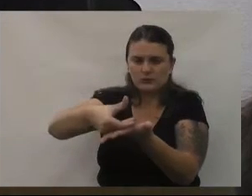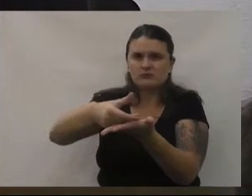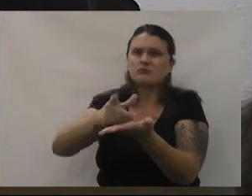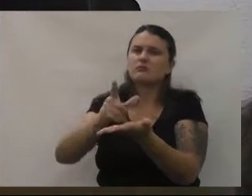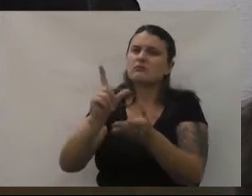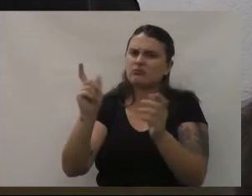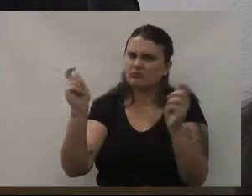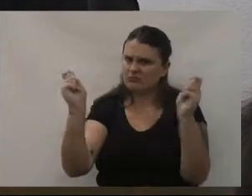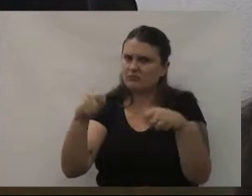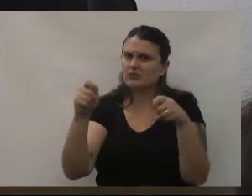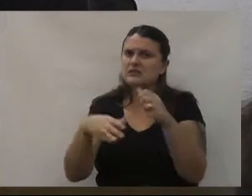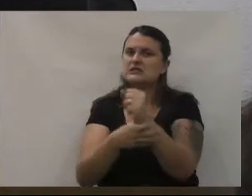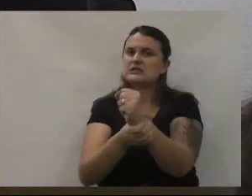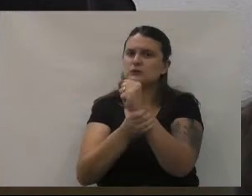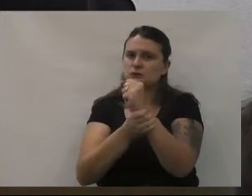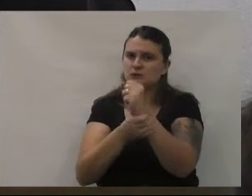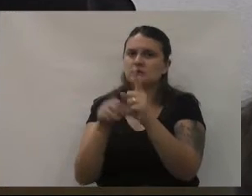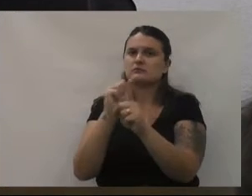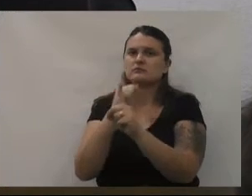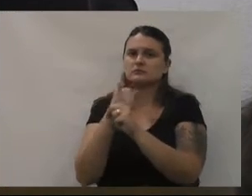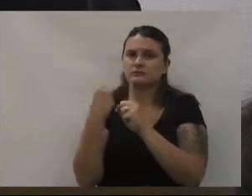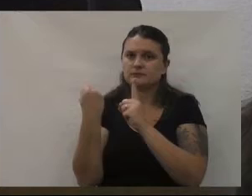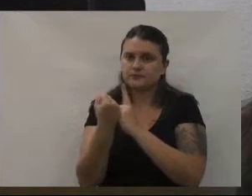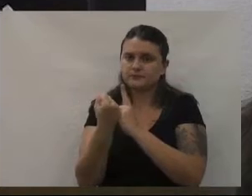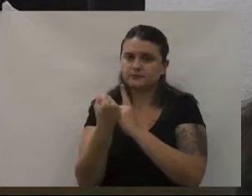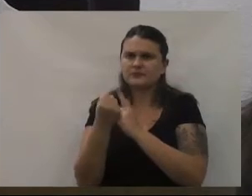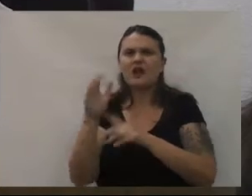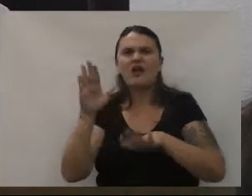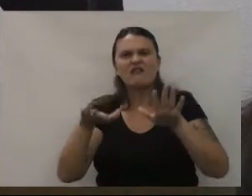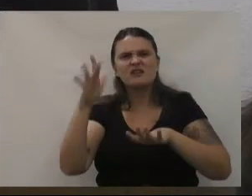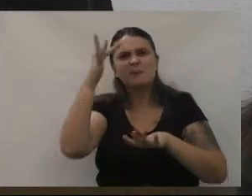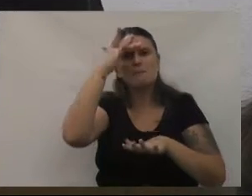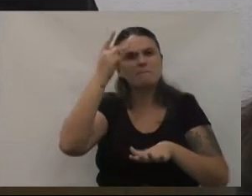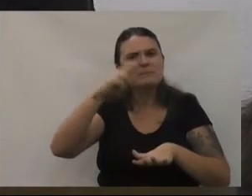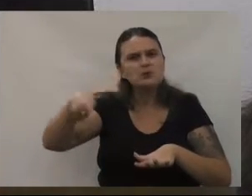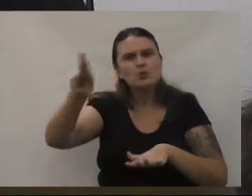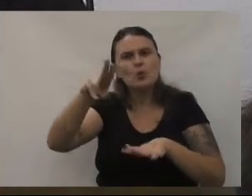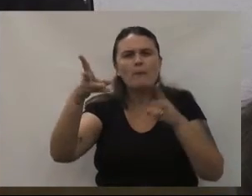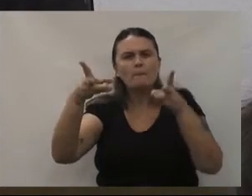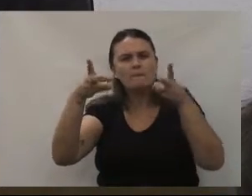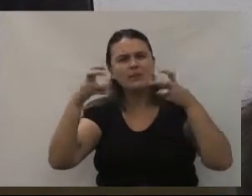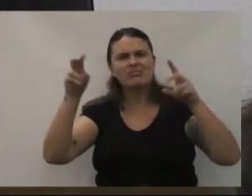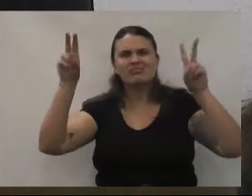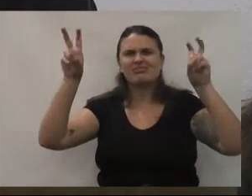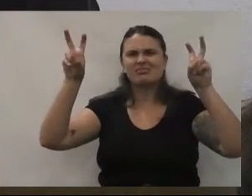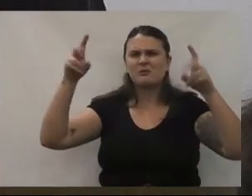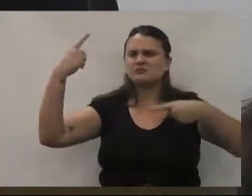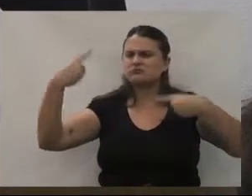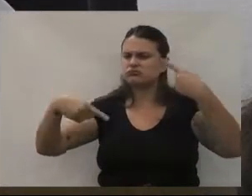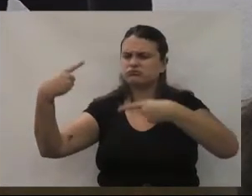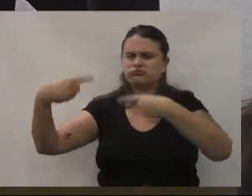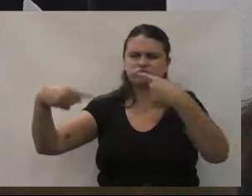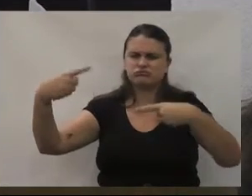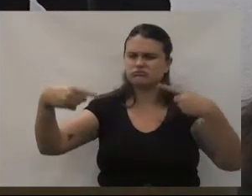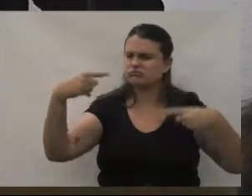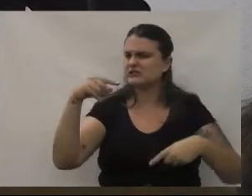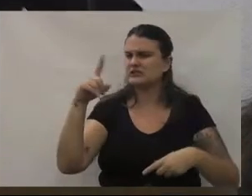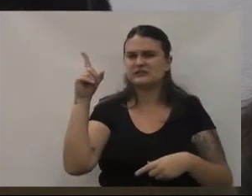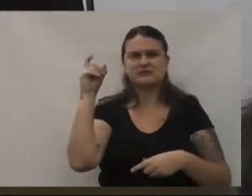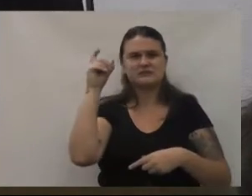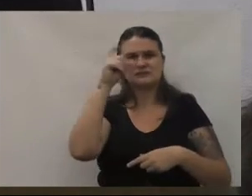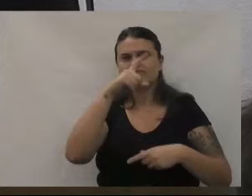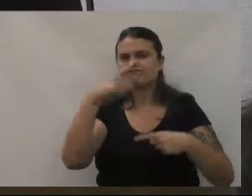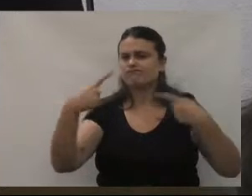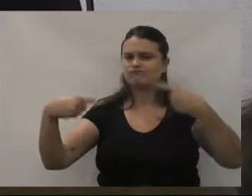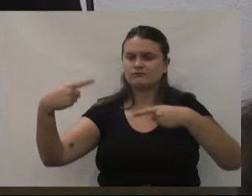manter a Seguridade Social. Vocês devem observar que um dos assuntos mais polêmicos, quando se trata